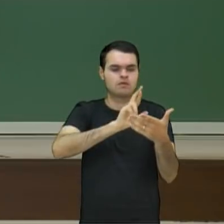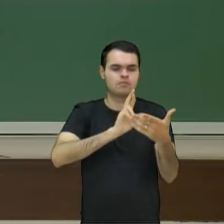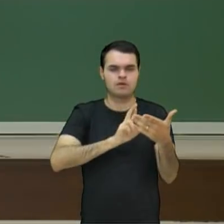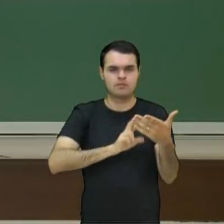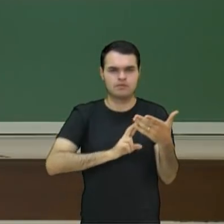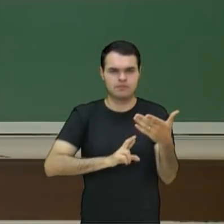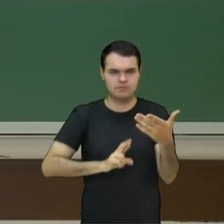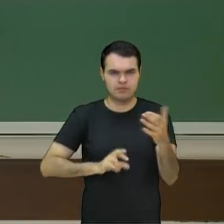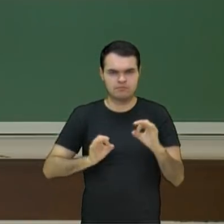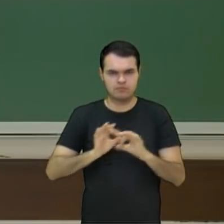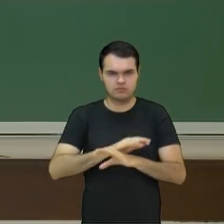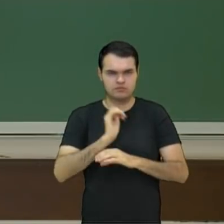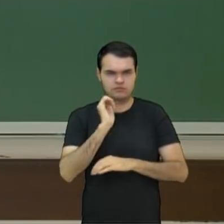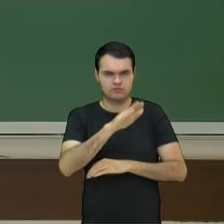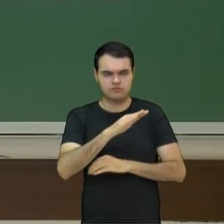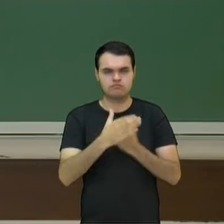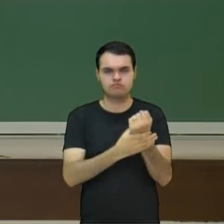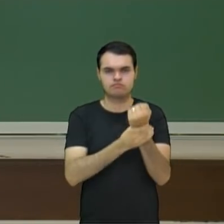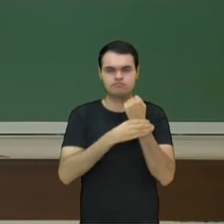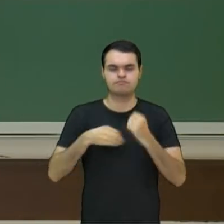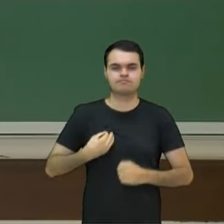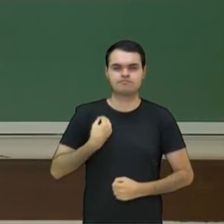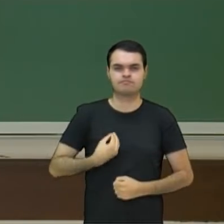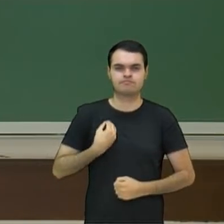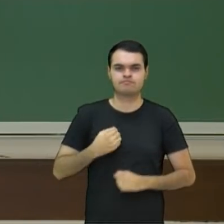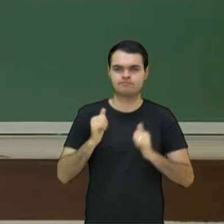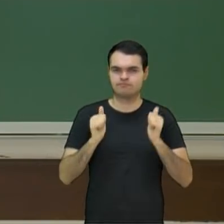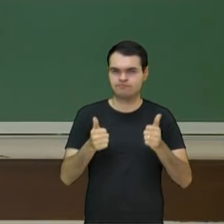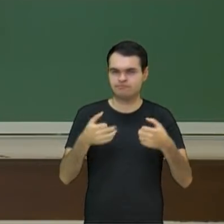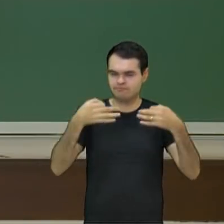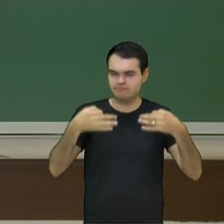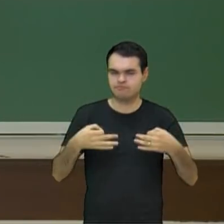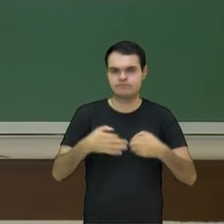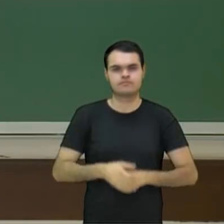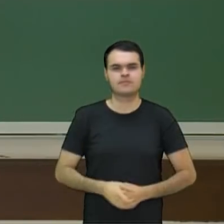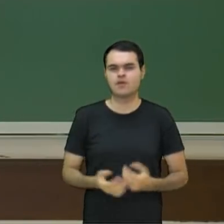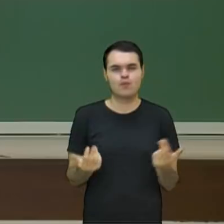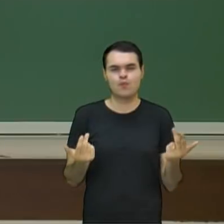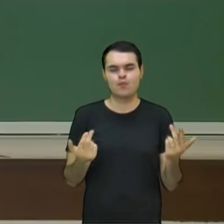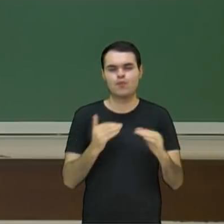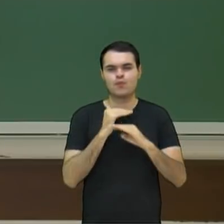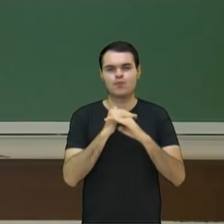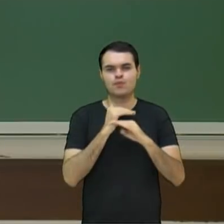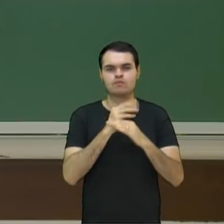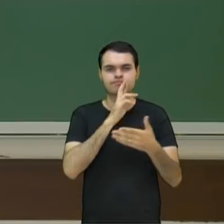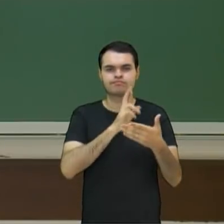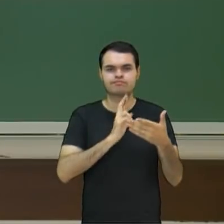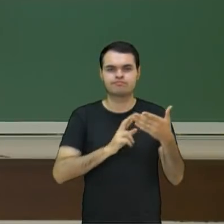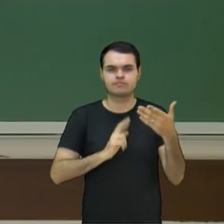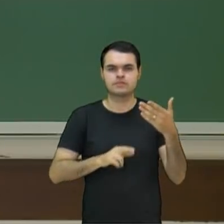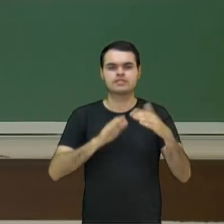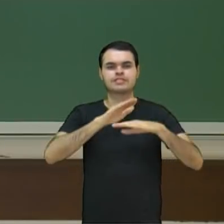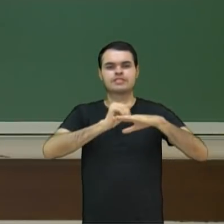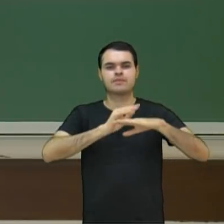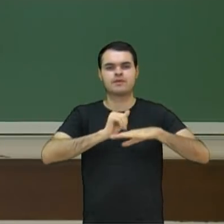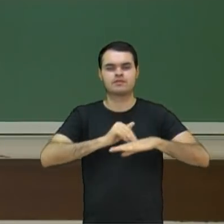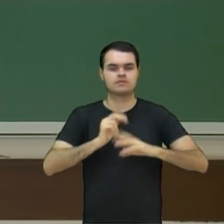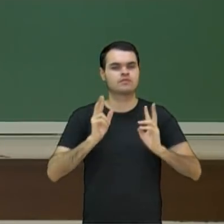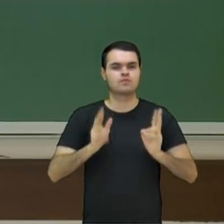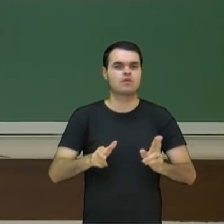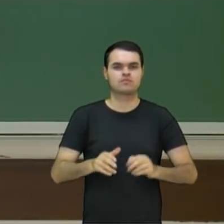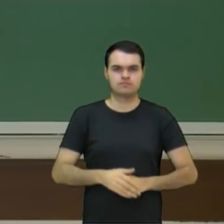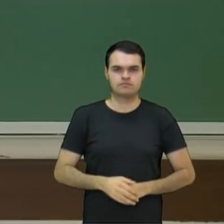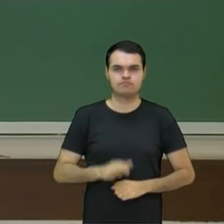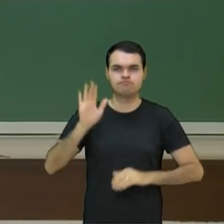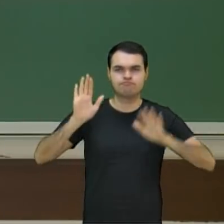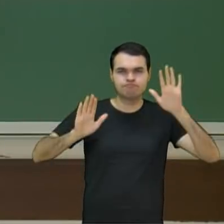ela, envia, está registrada a tua presença, certinho ali. É como se você estivesse respondendo a chamada, e aí se não